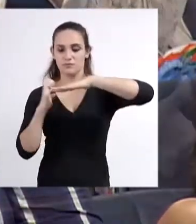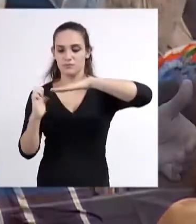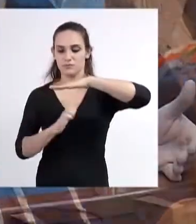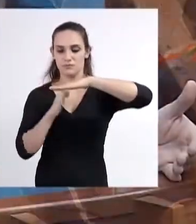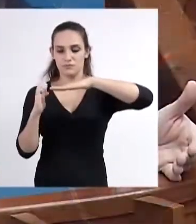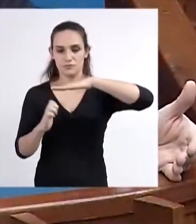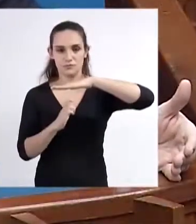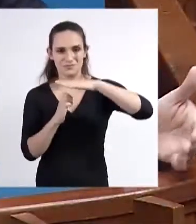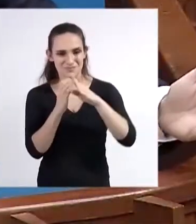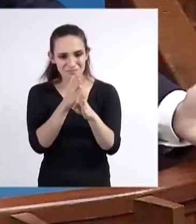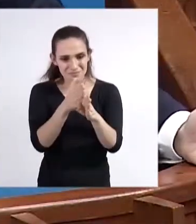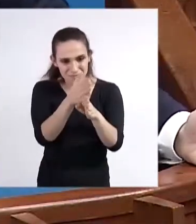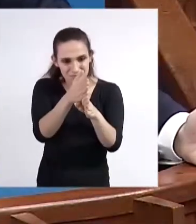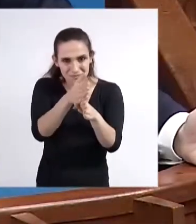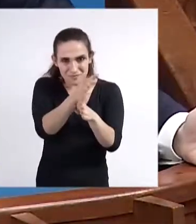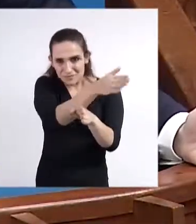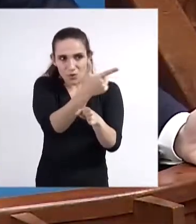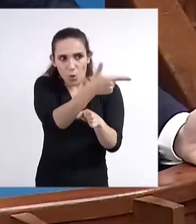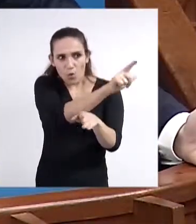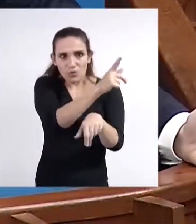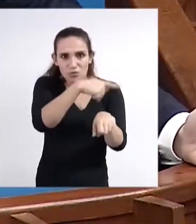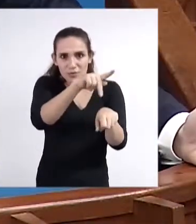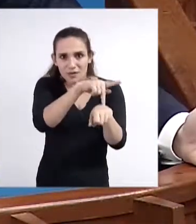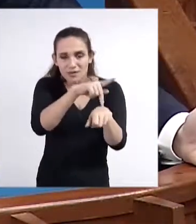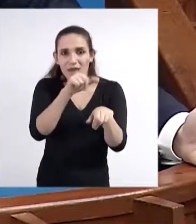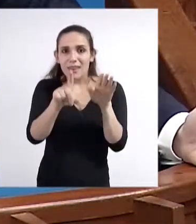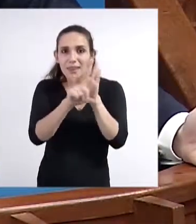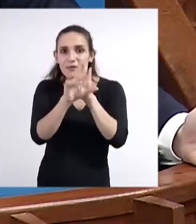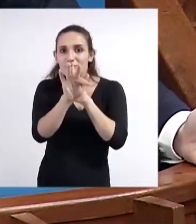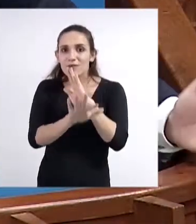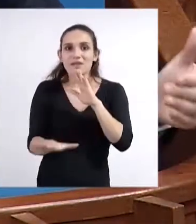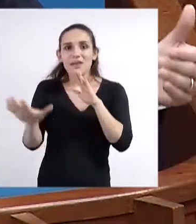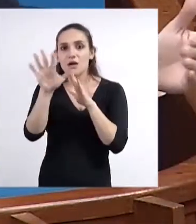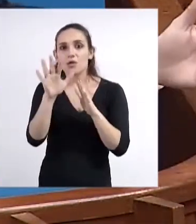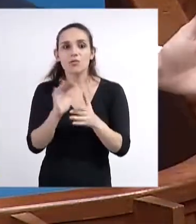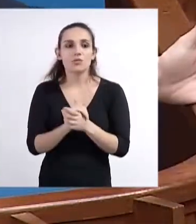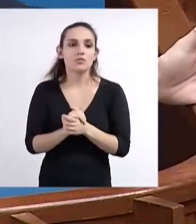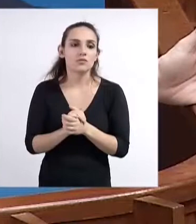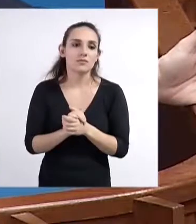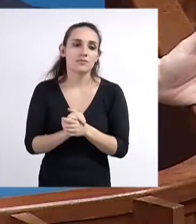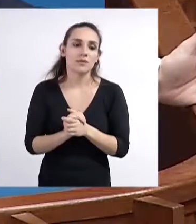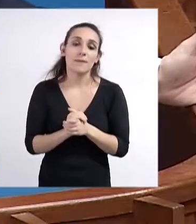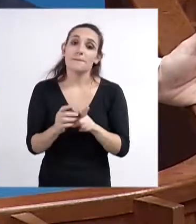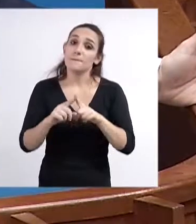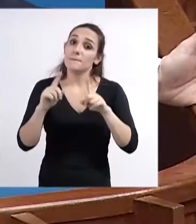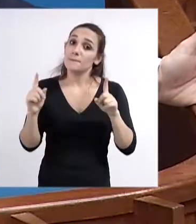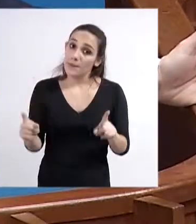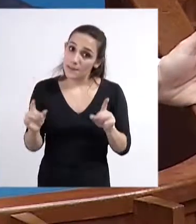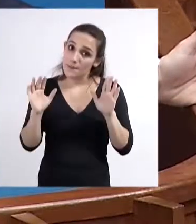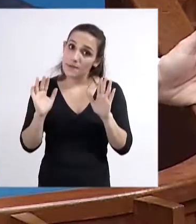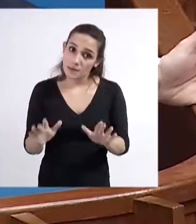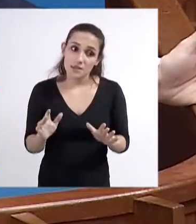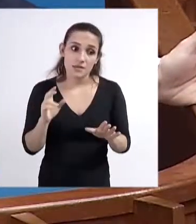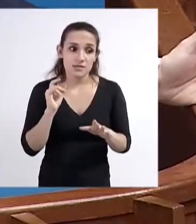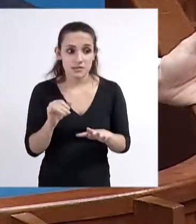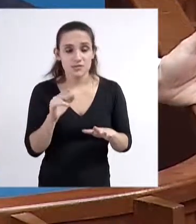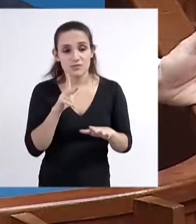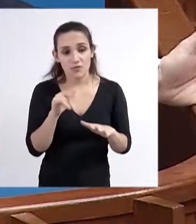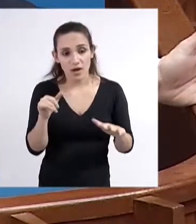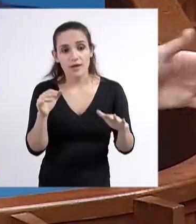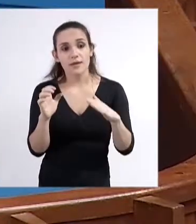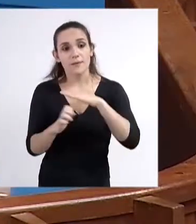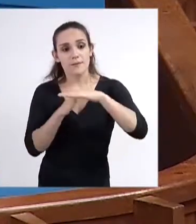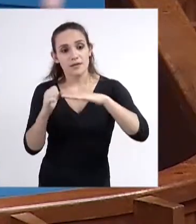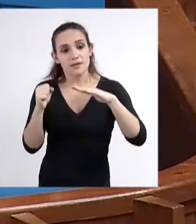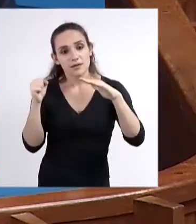instalar numa área de fronteira, é uma legislação federal. Se você for instalar uma empresa, uma